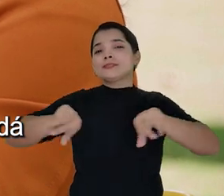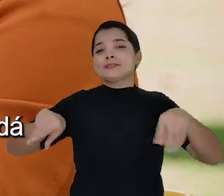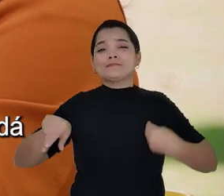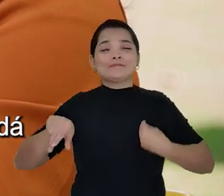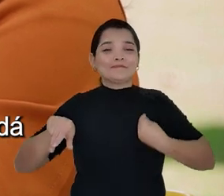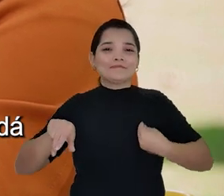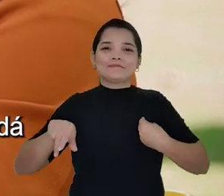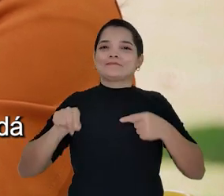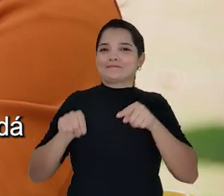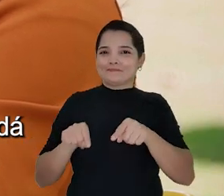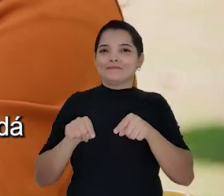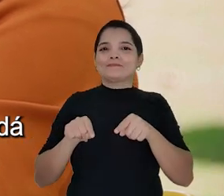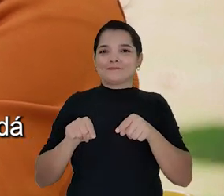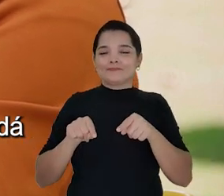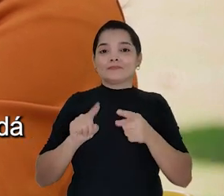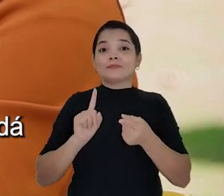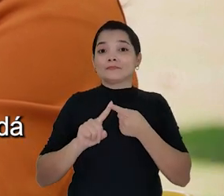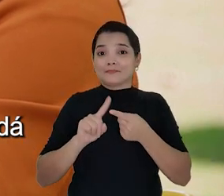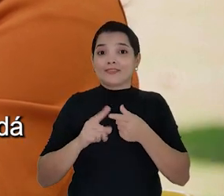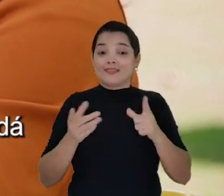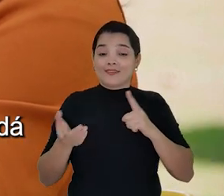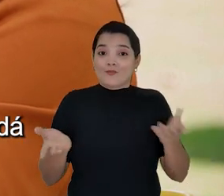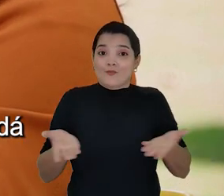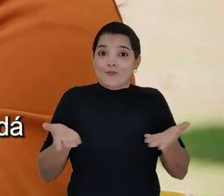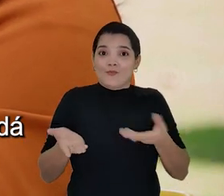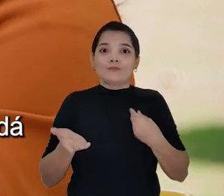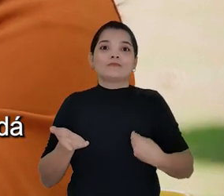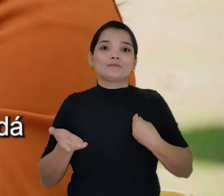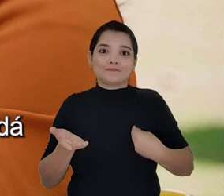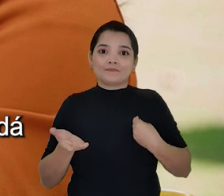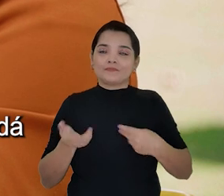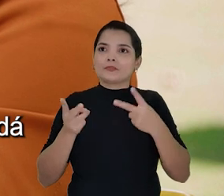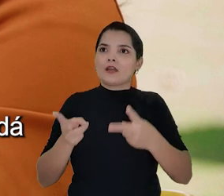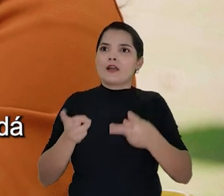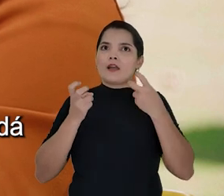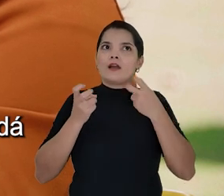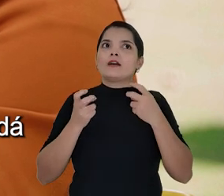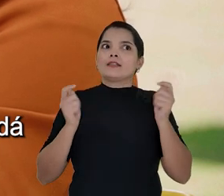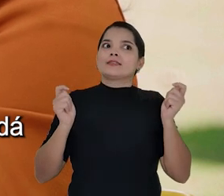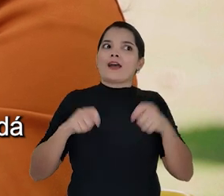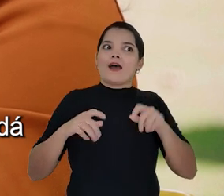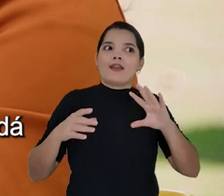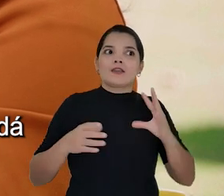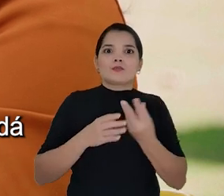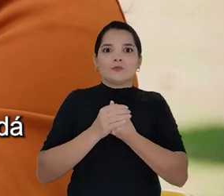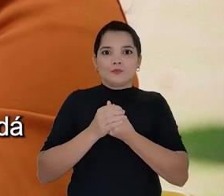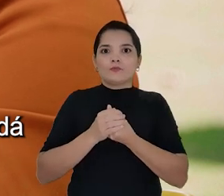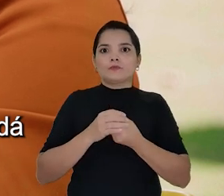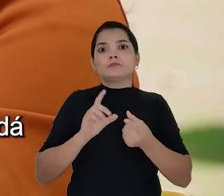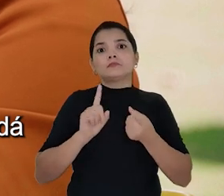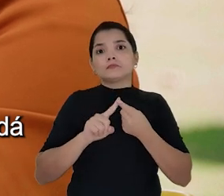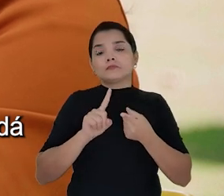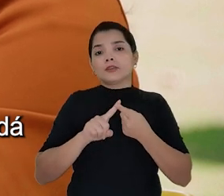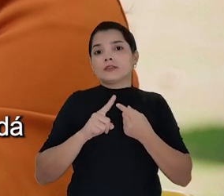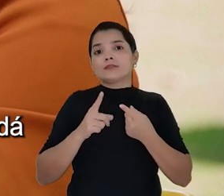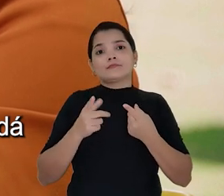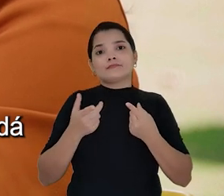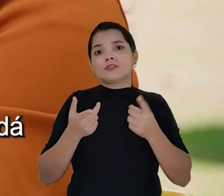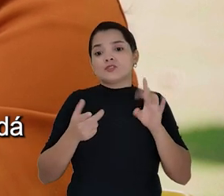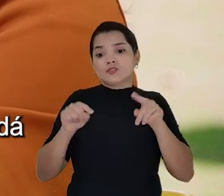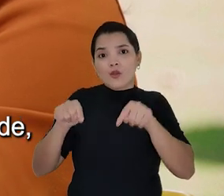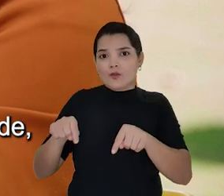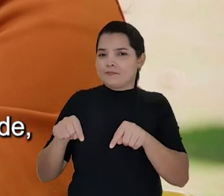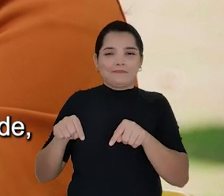a biodiversidade também eh presente nisso nos dá a condição de incluir e não só isso né porque a